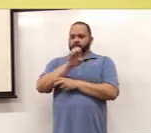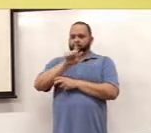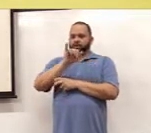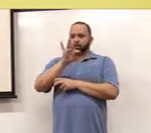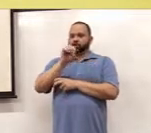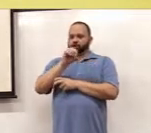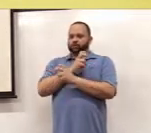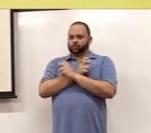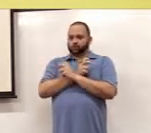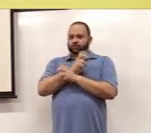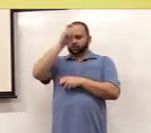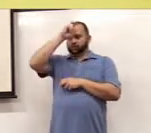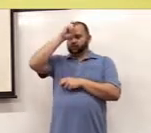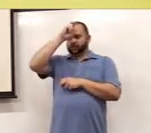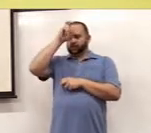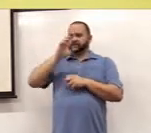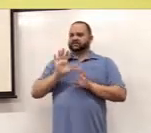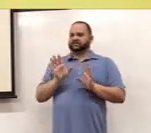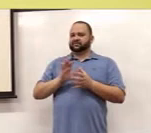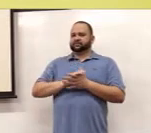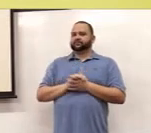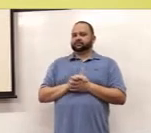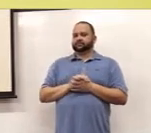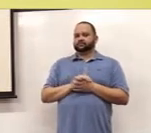E o que eles tocam é uma variação do tema.